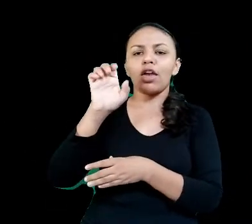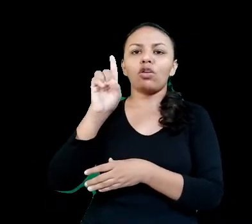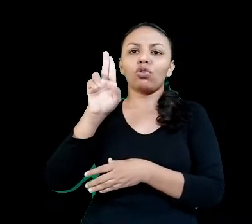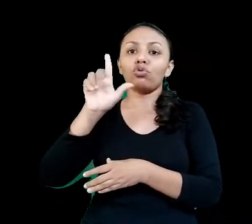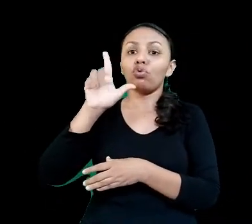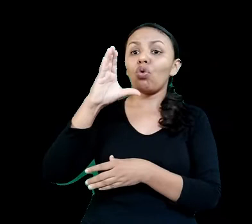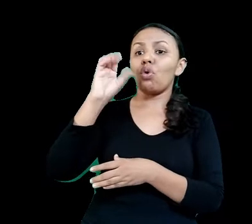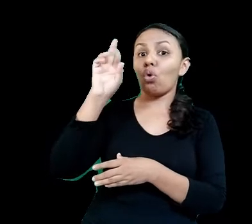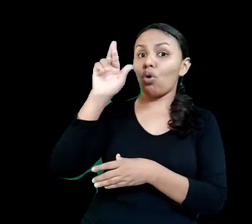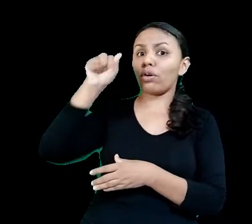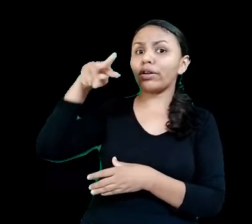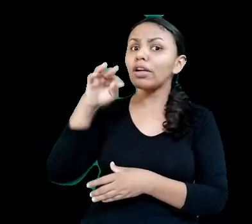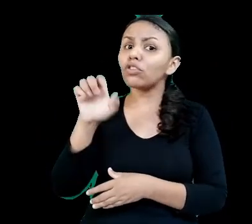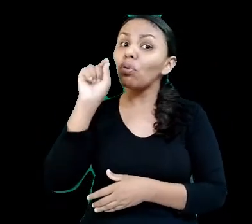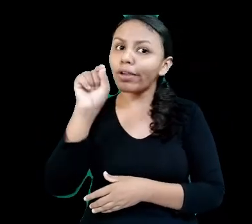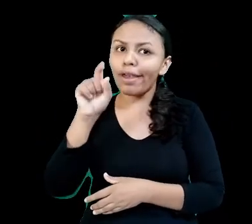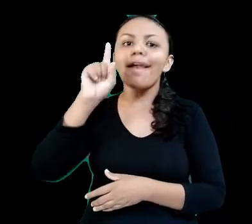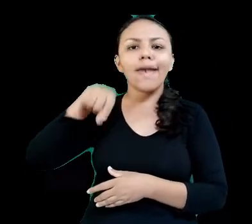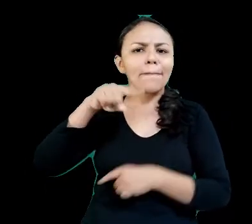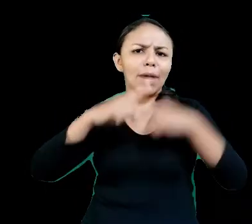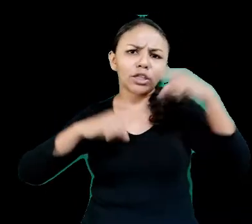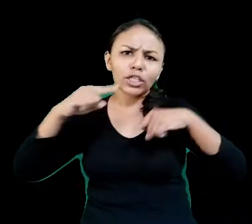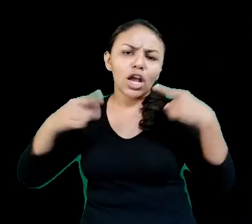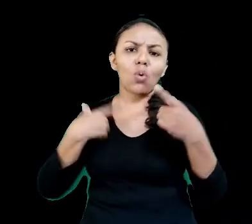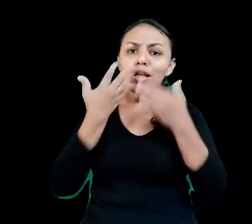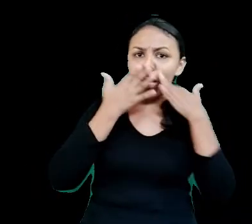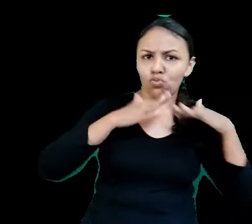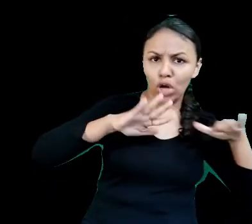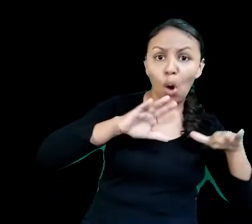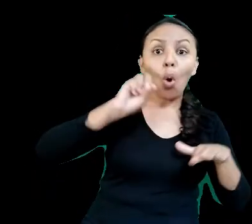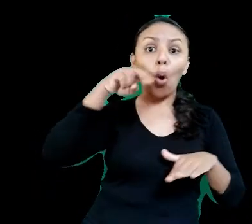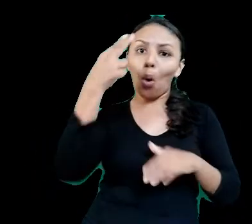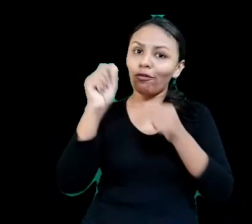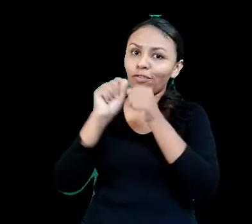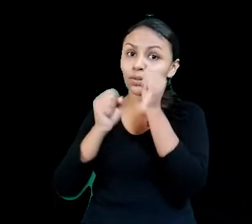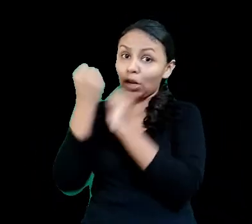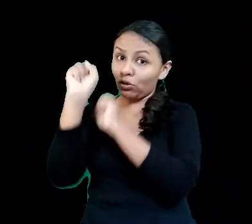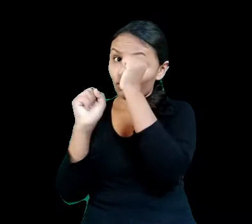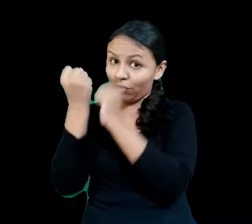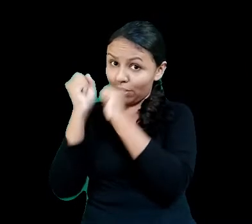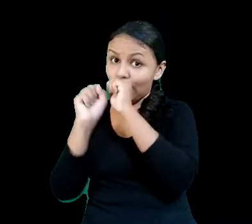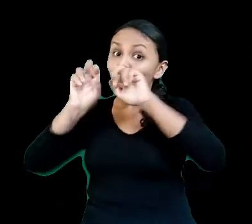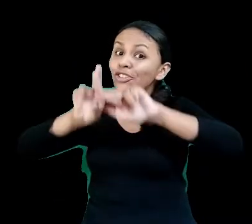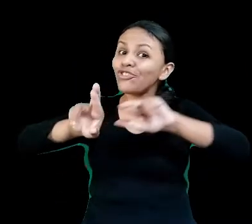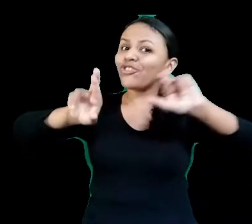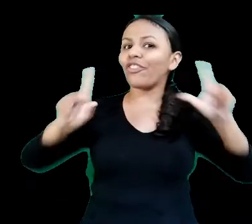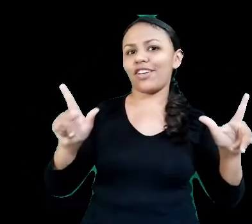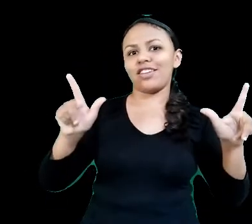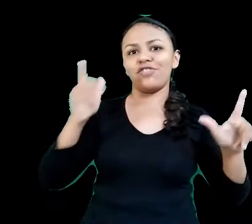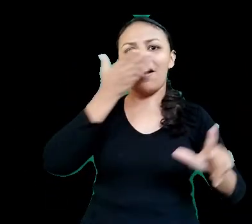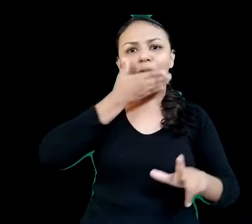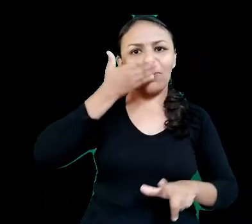são substâncias naturais ou artificiais diferentes dos açúcares, porque nós não temos aí